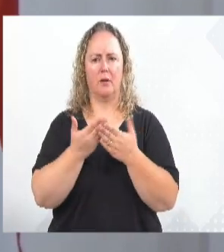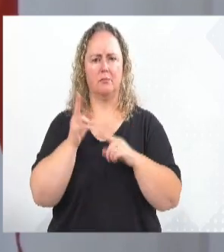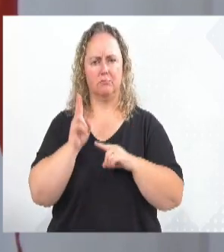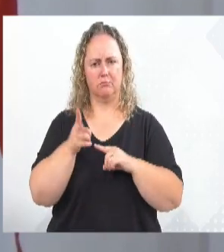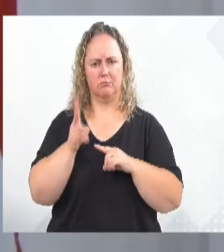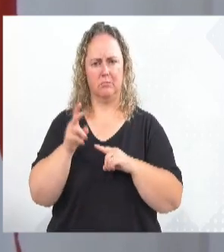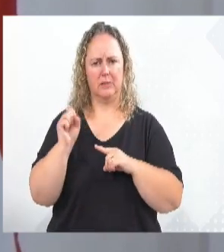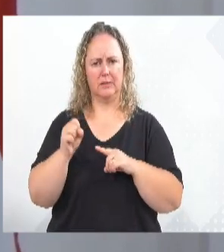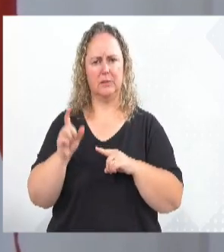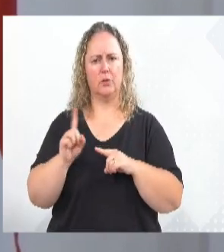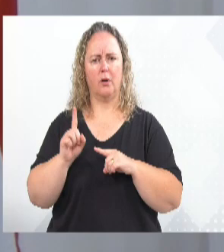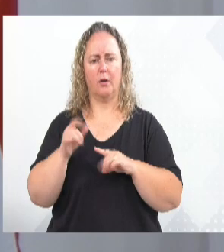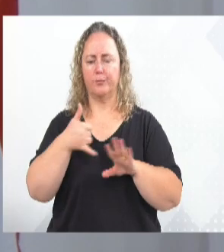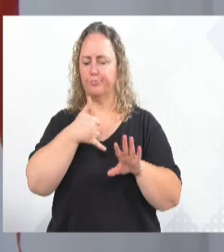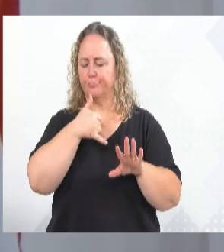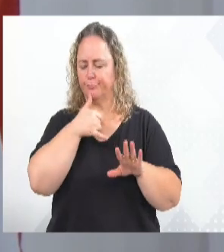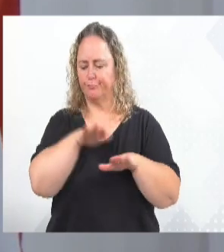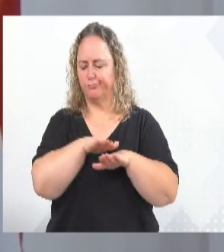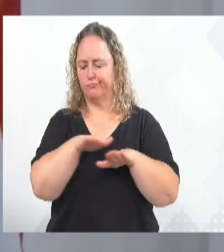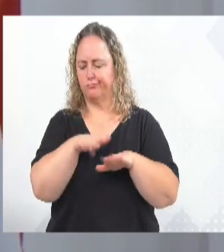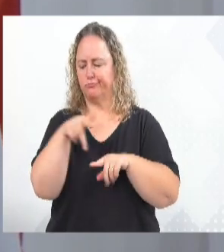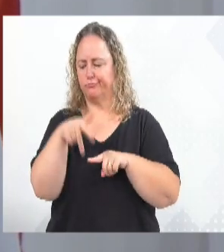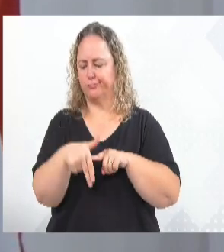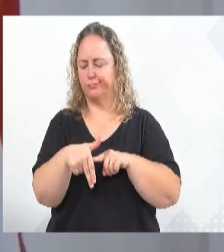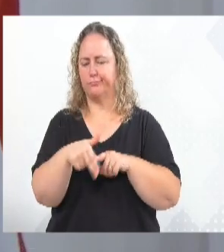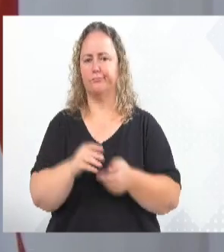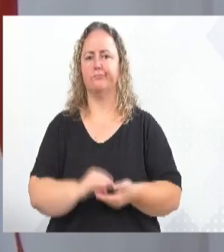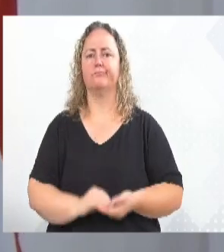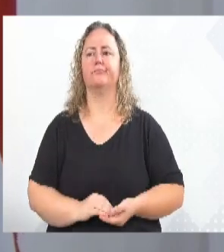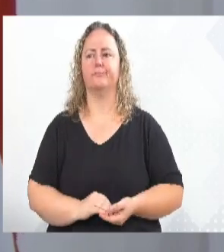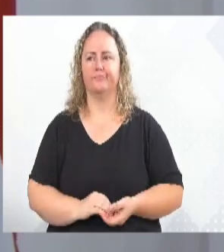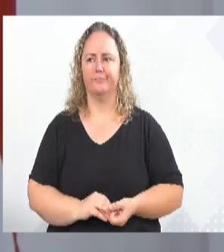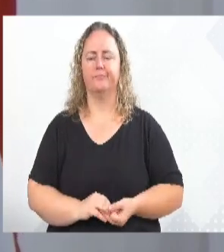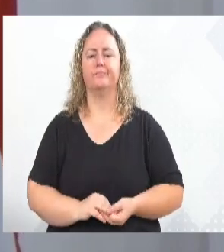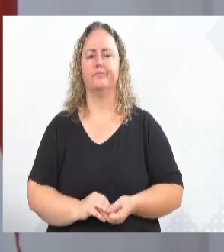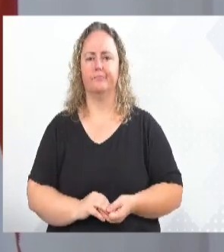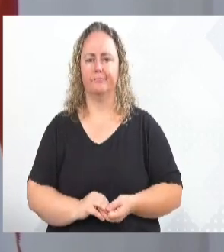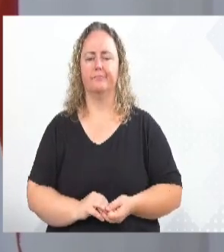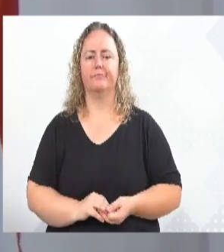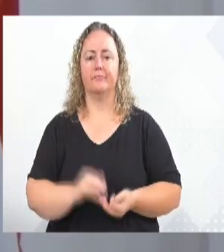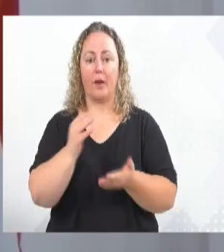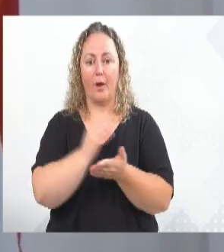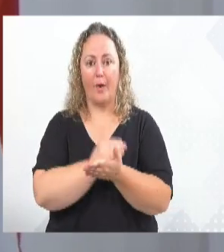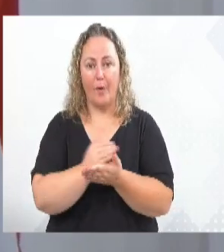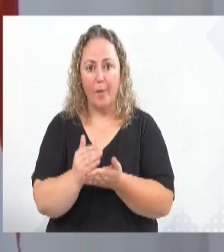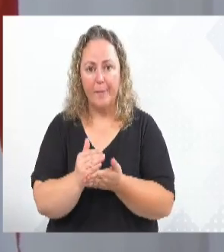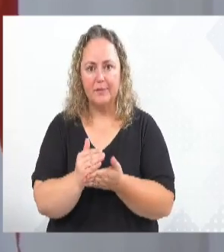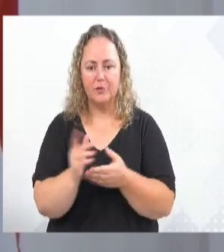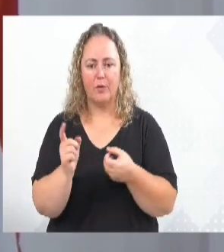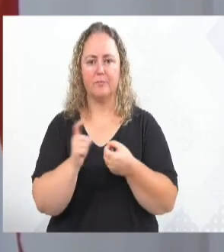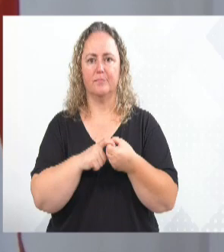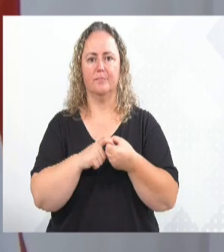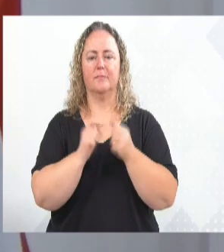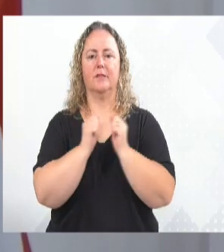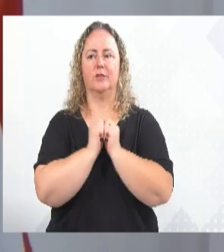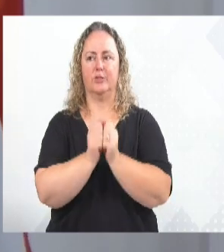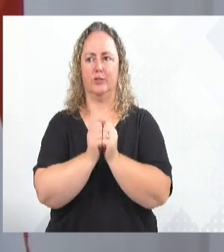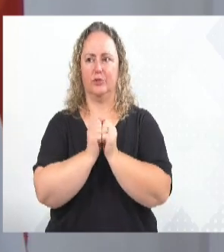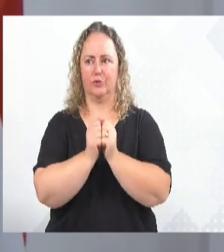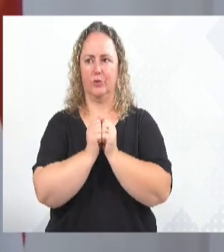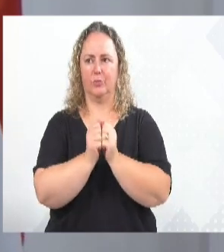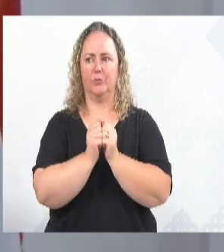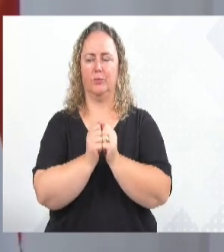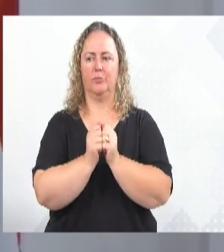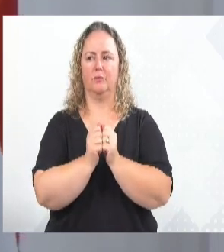não. Infelizmente não teve. Foi implantado, inclusive em parcerias com